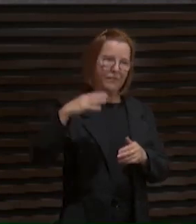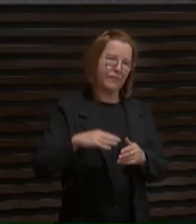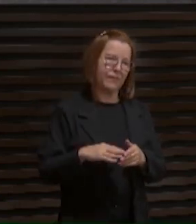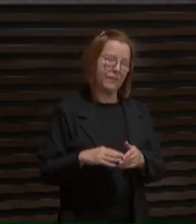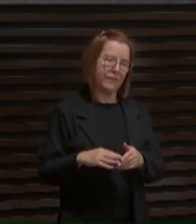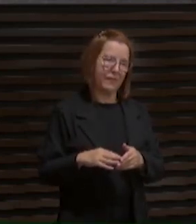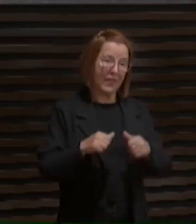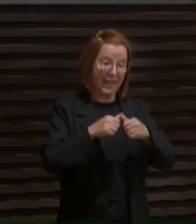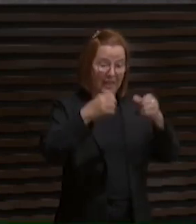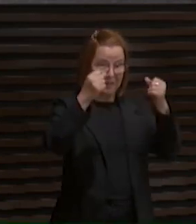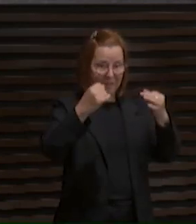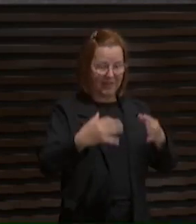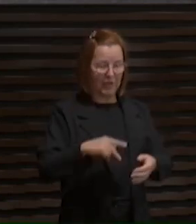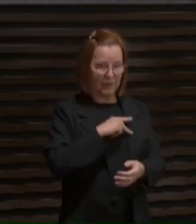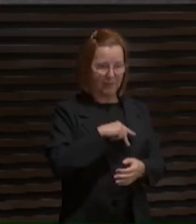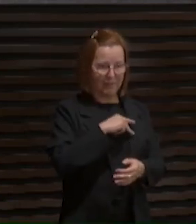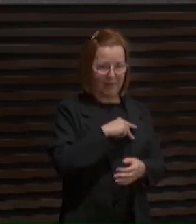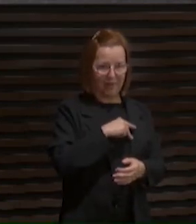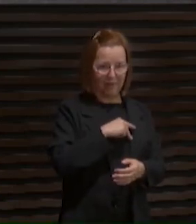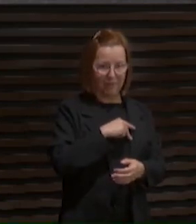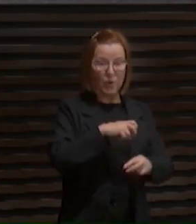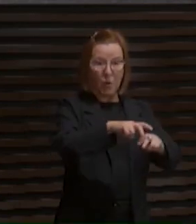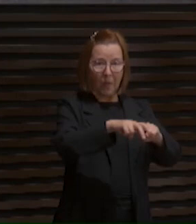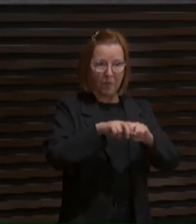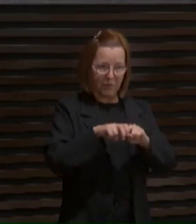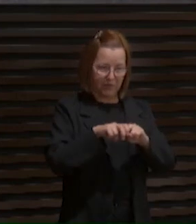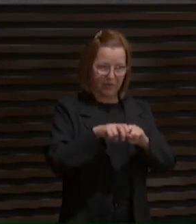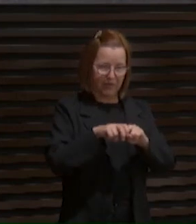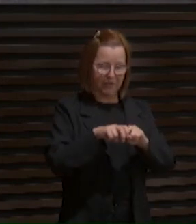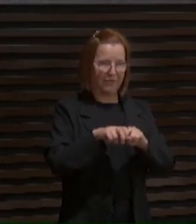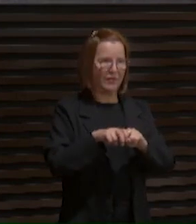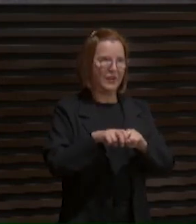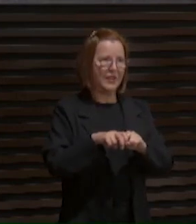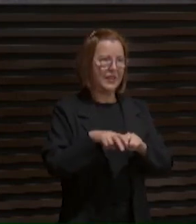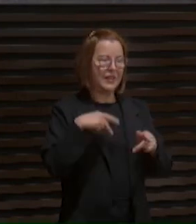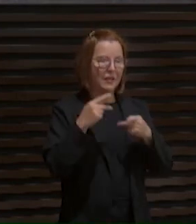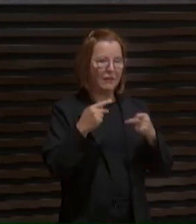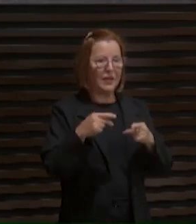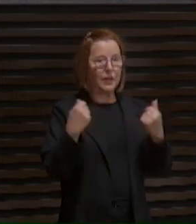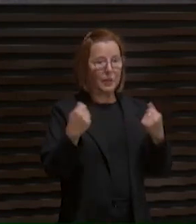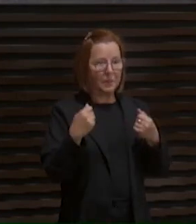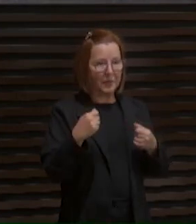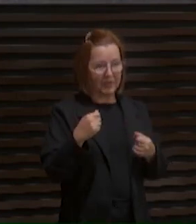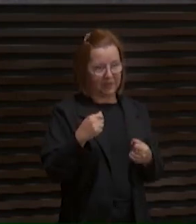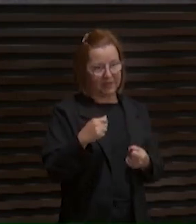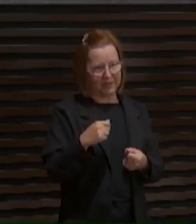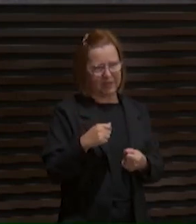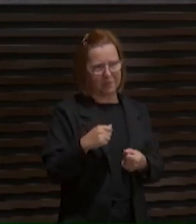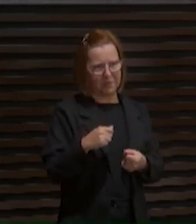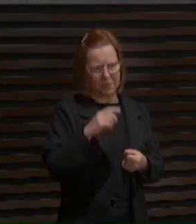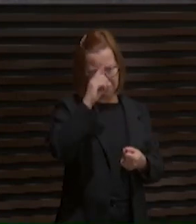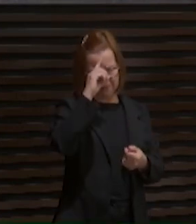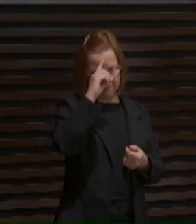Essa é a explicação de Paulo do porquê que ele vai dar os imperativos para nós. Parece estranho. Não, o